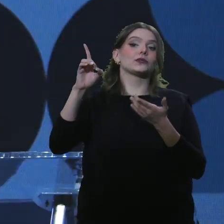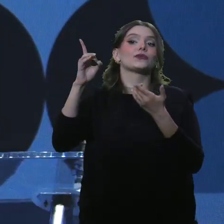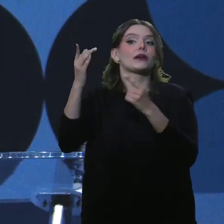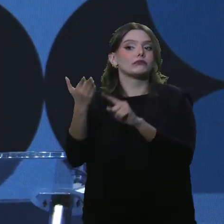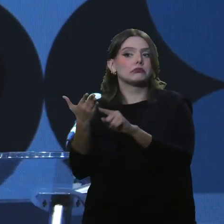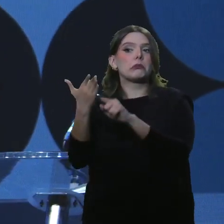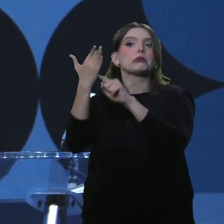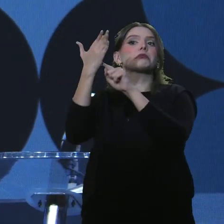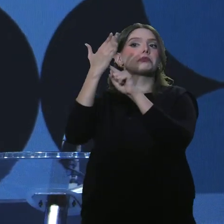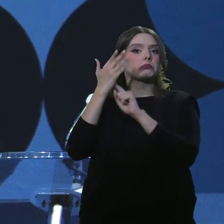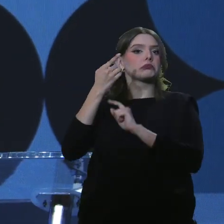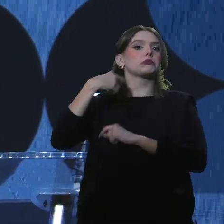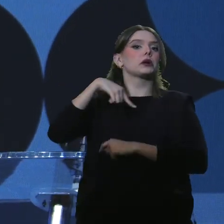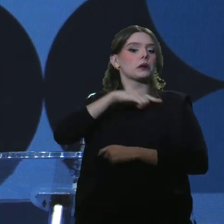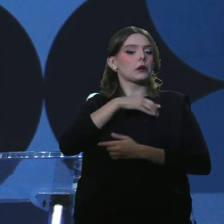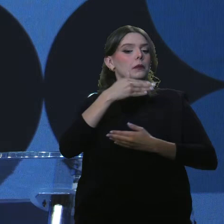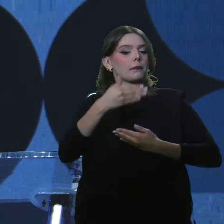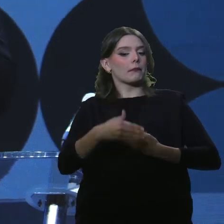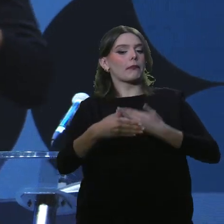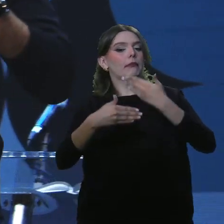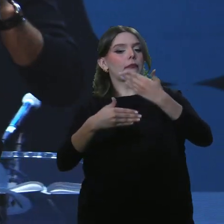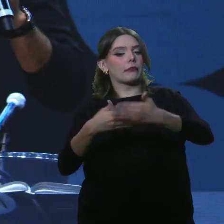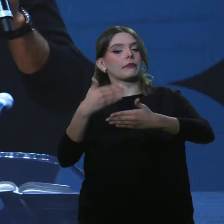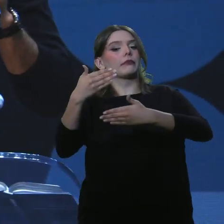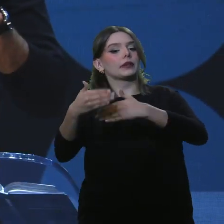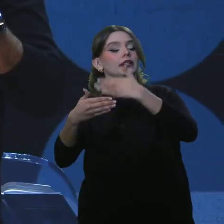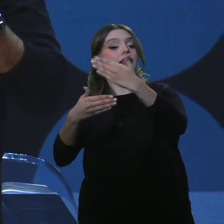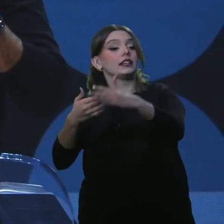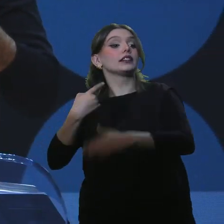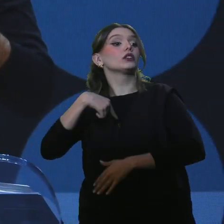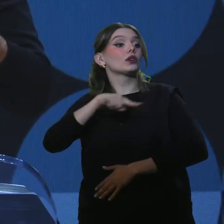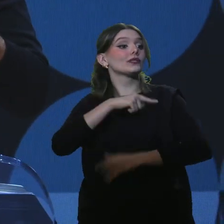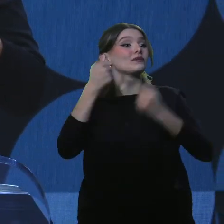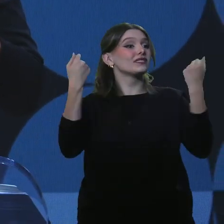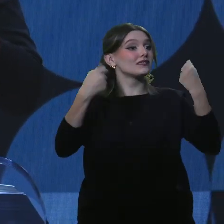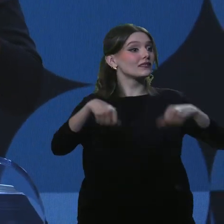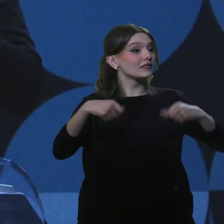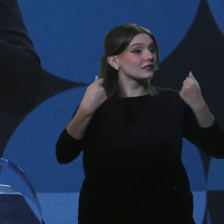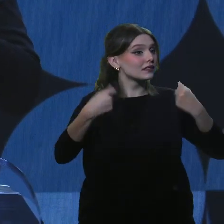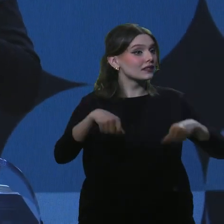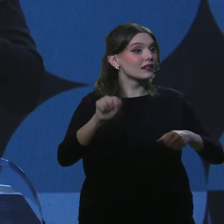Coisas que a gente pode fazer, e na verdade que a gente deve fazer.